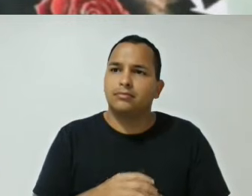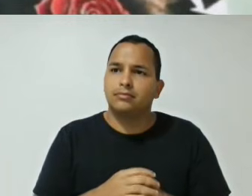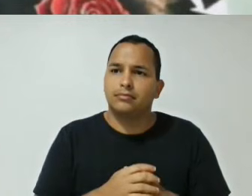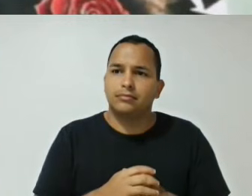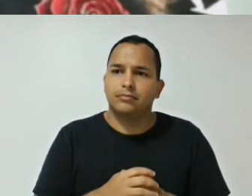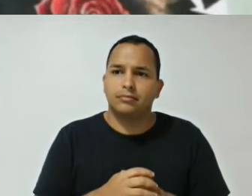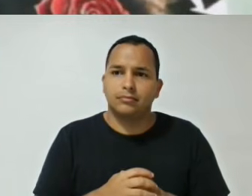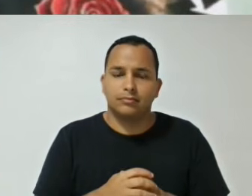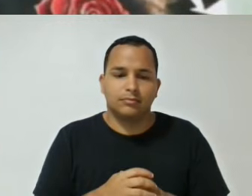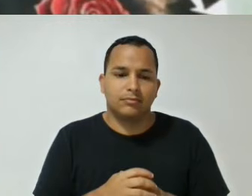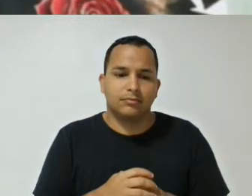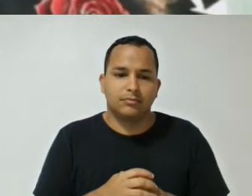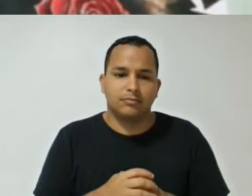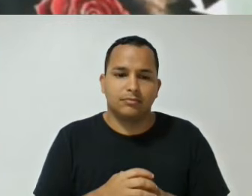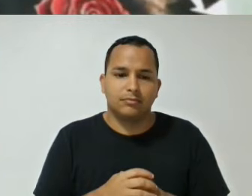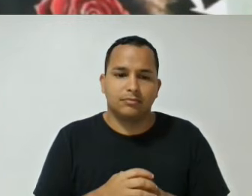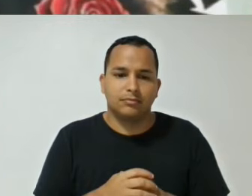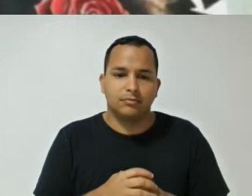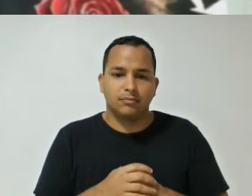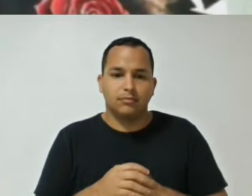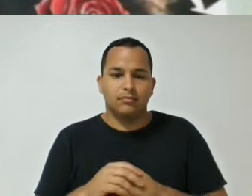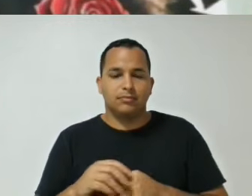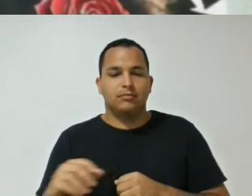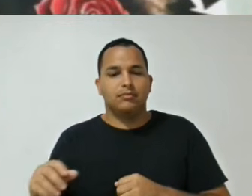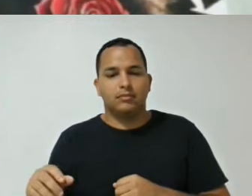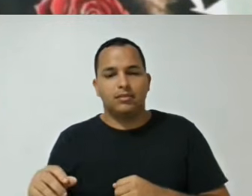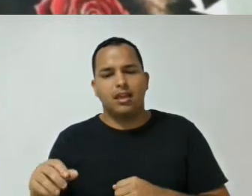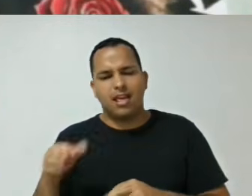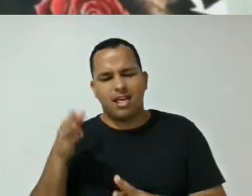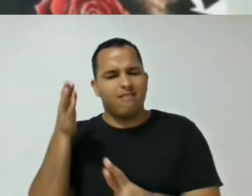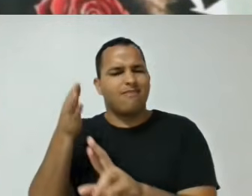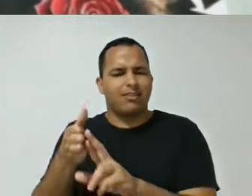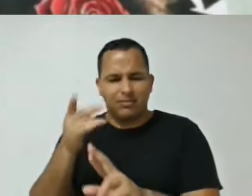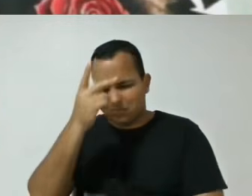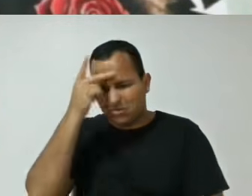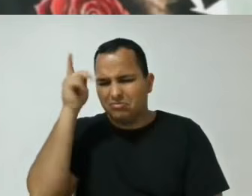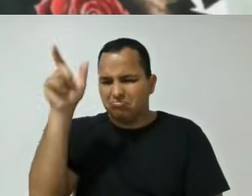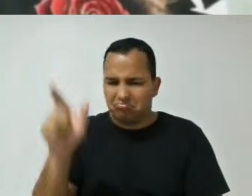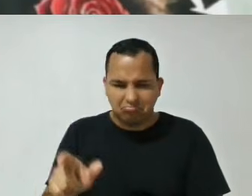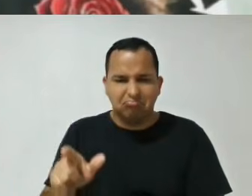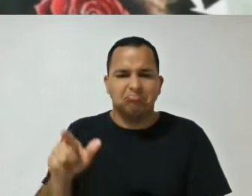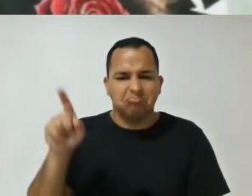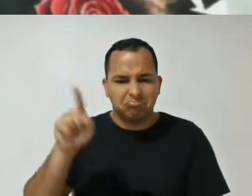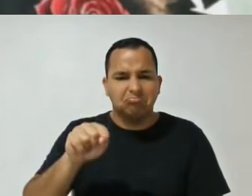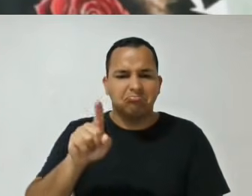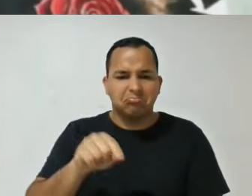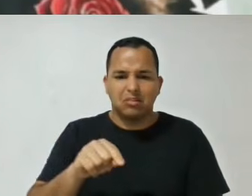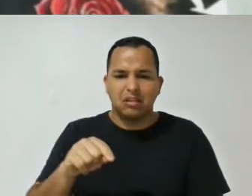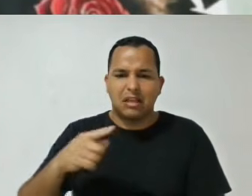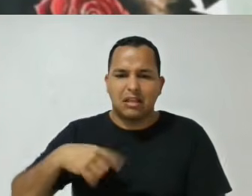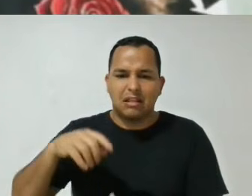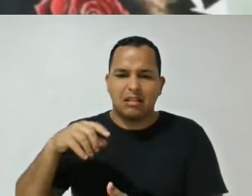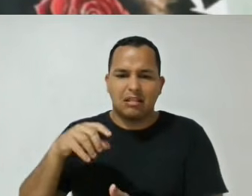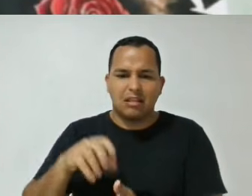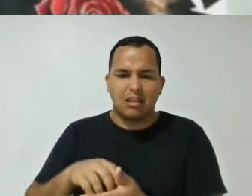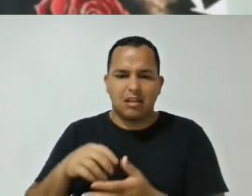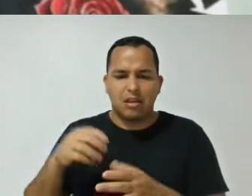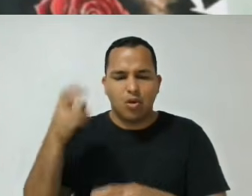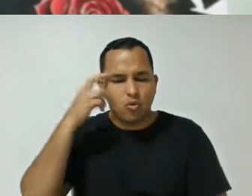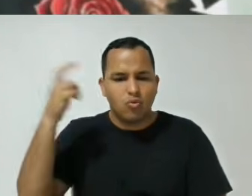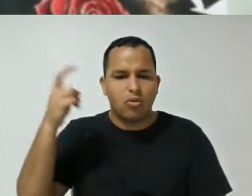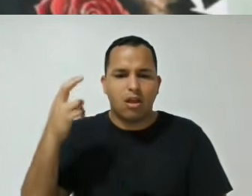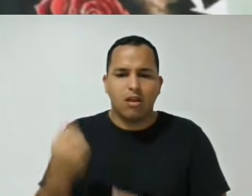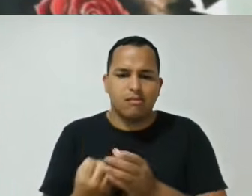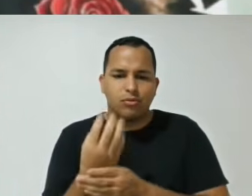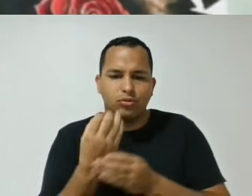Ele sempre foi essa pessoa, né, de referência, né, nessa cena cultural aí, a produção aí local da